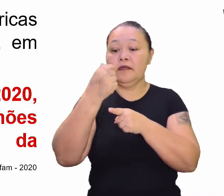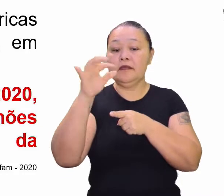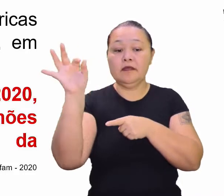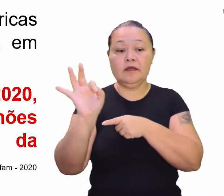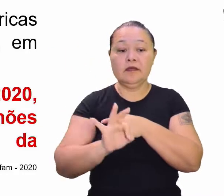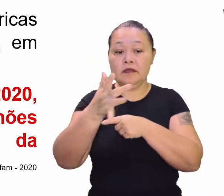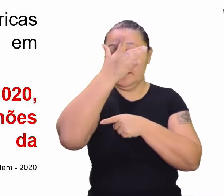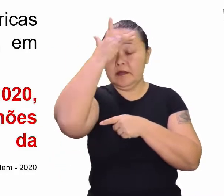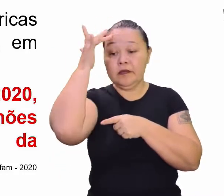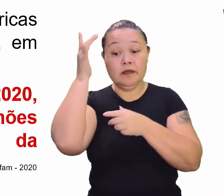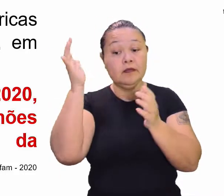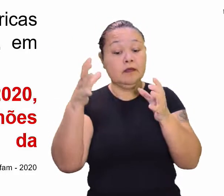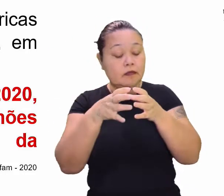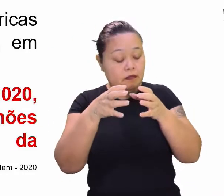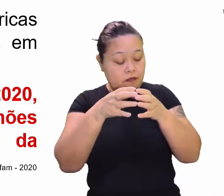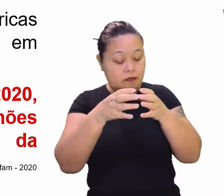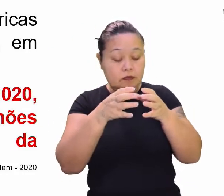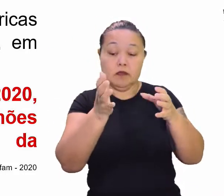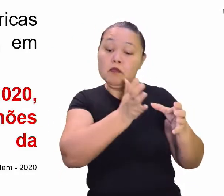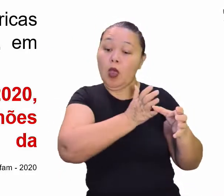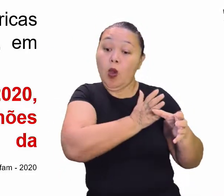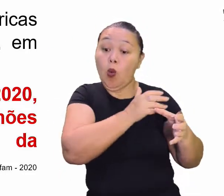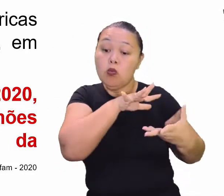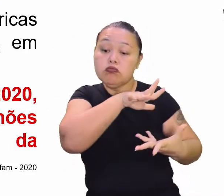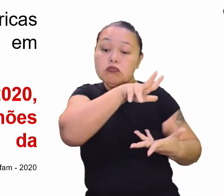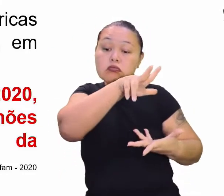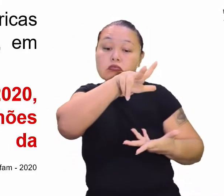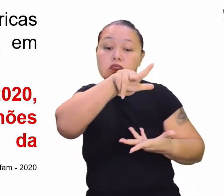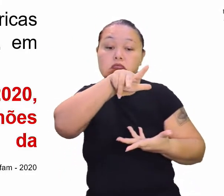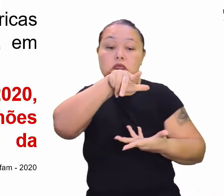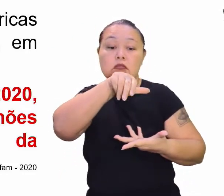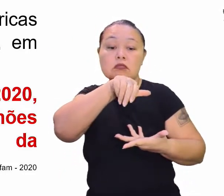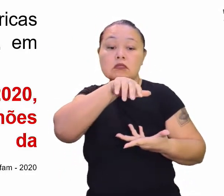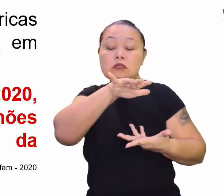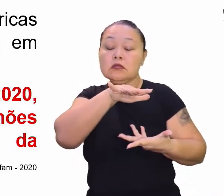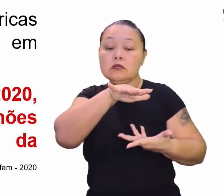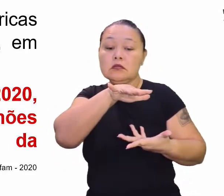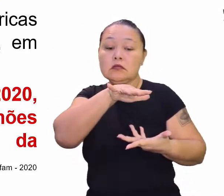20% das pessoas mais ricas do mundo concentravam